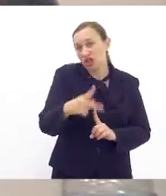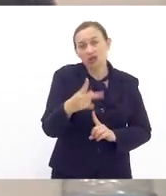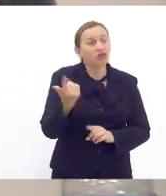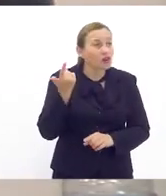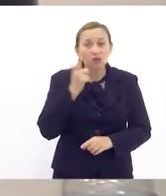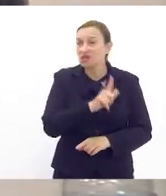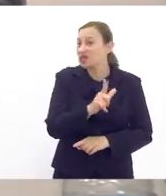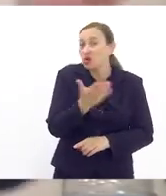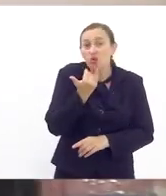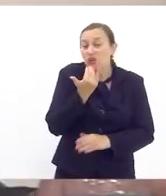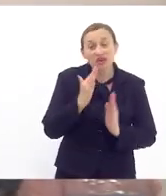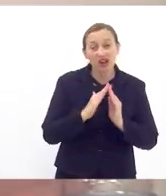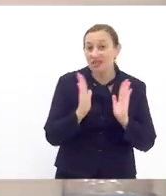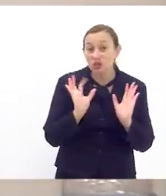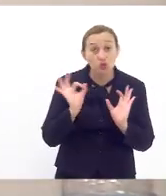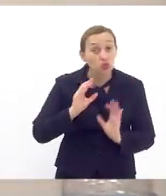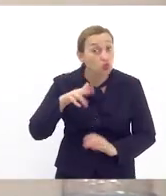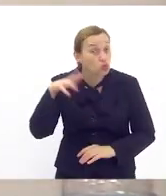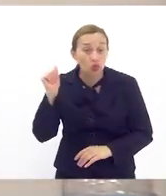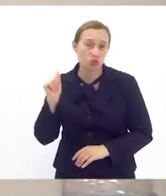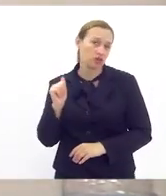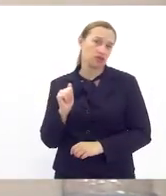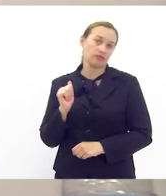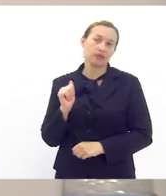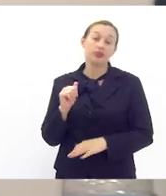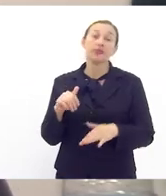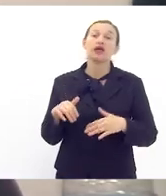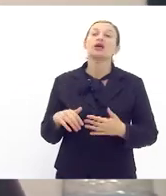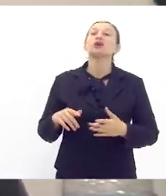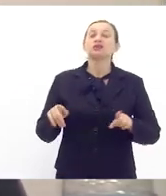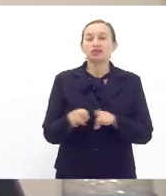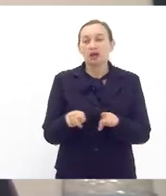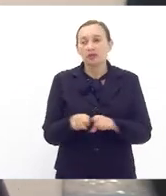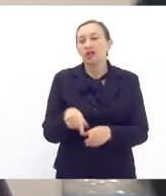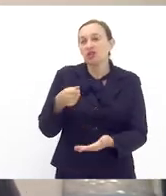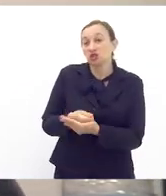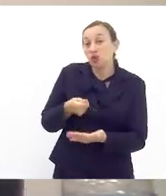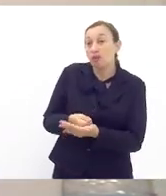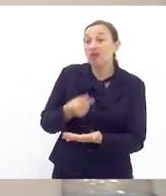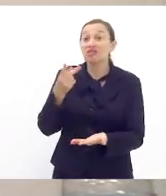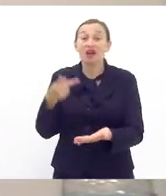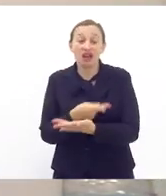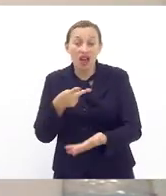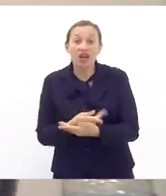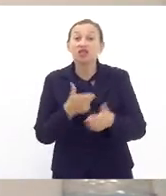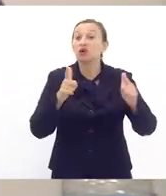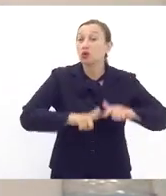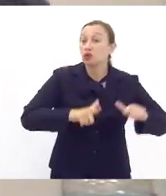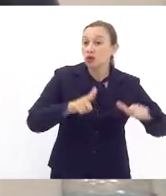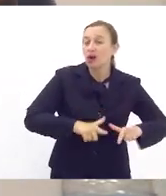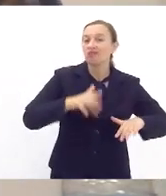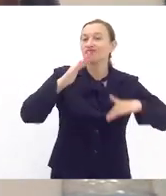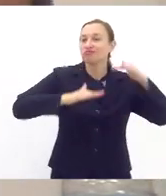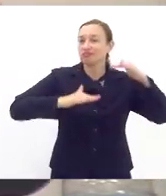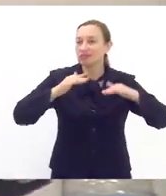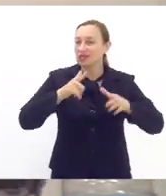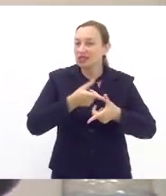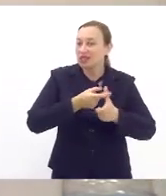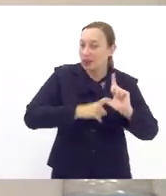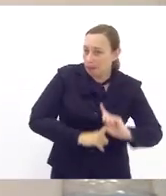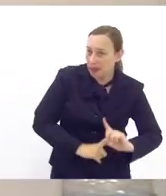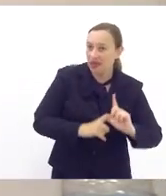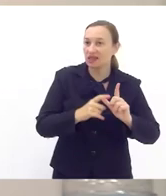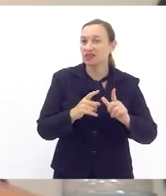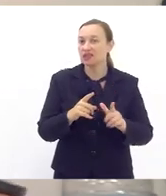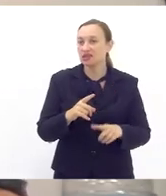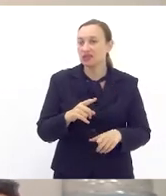botar comida na mesa da sua família além das cobranças abusivas e locais que dependem de bombeamento para